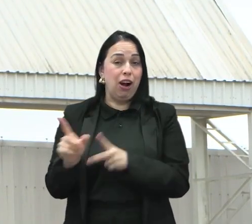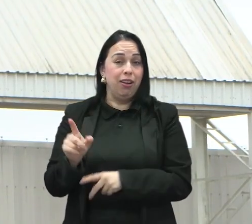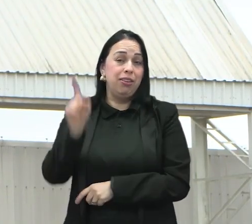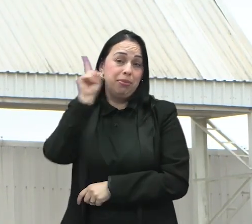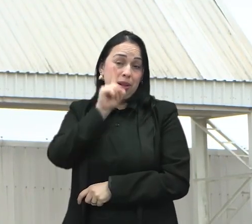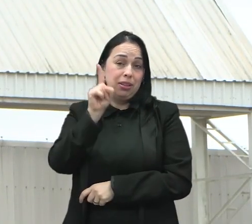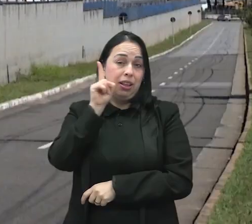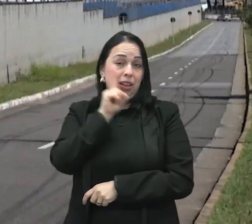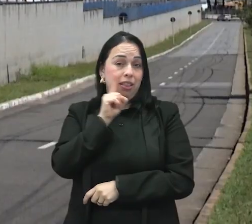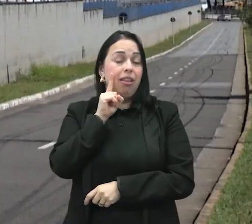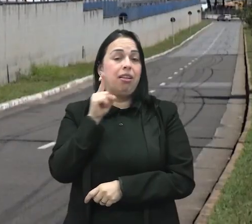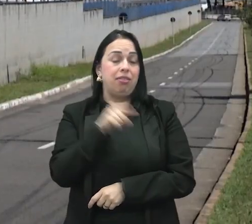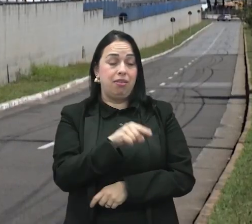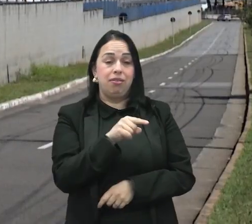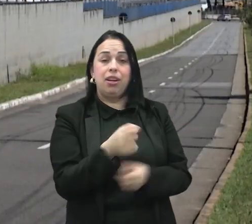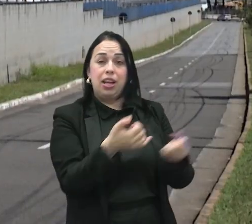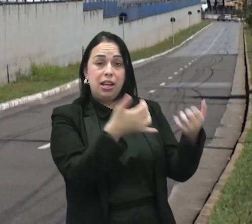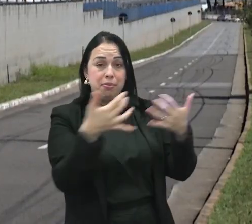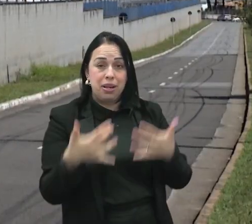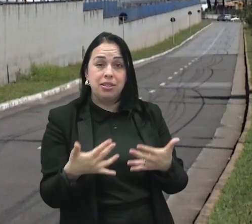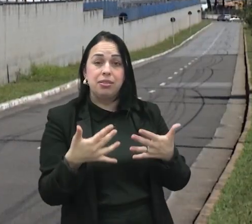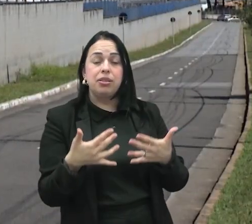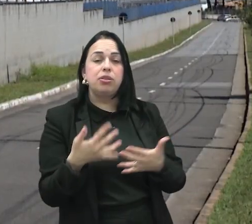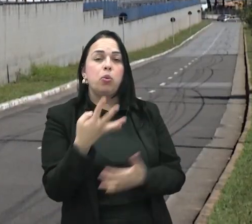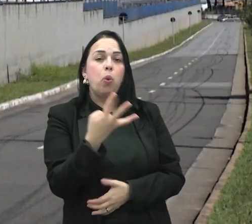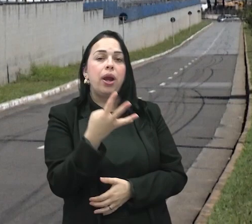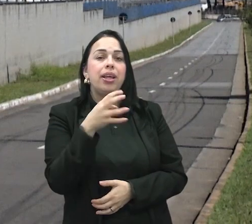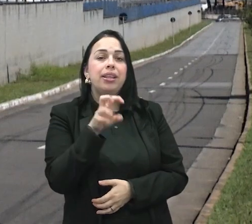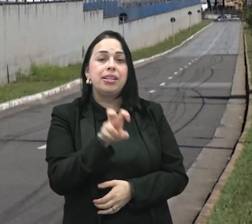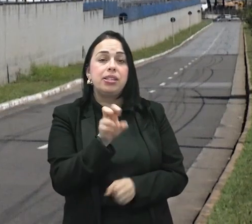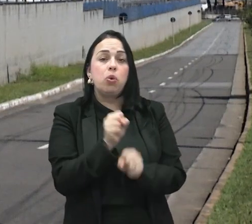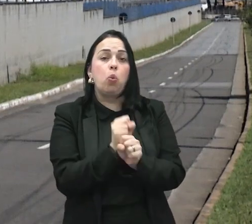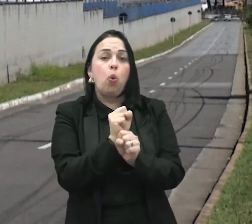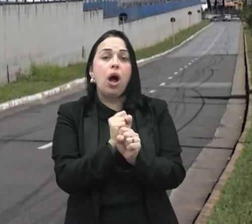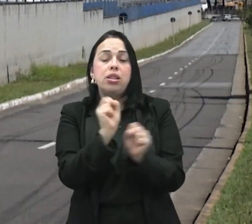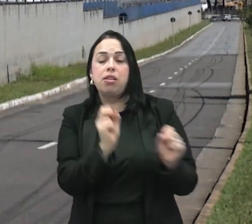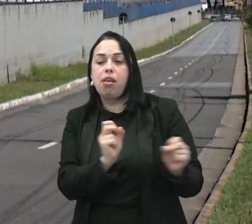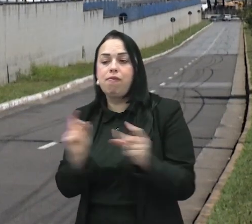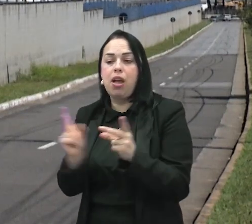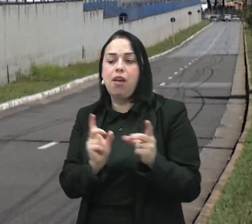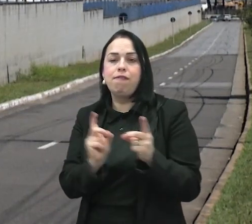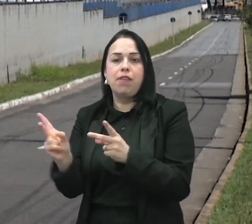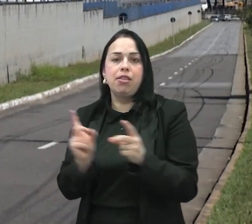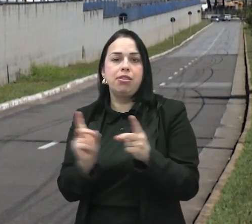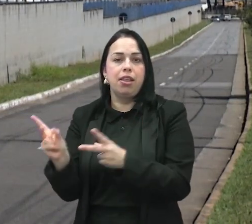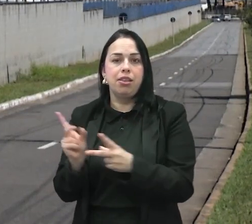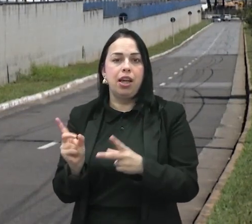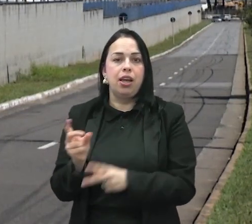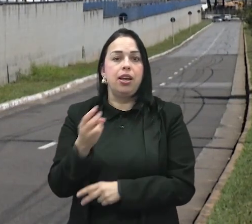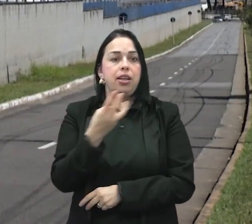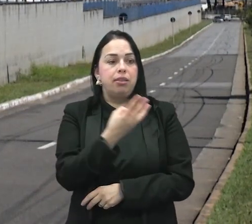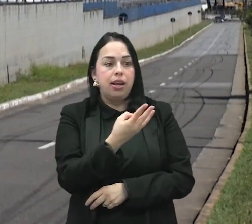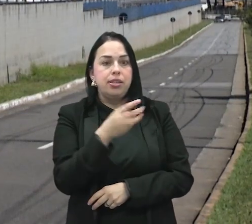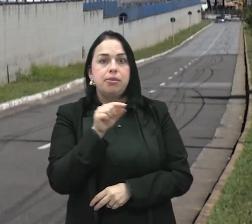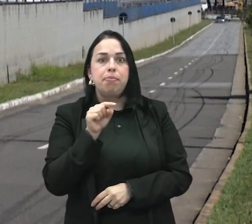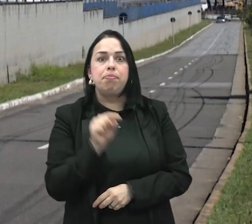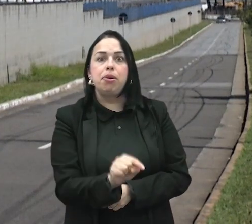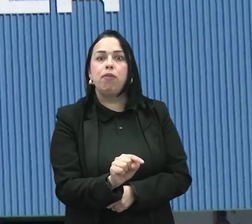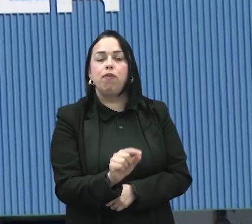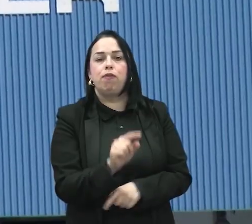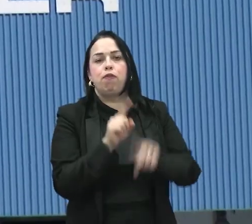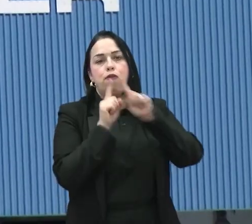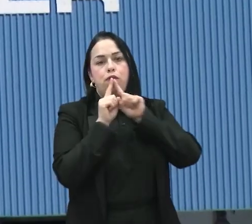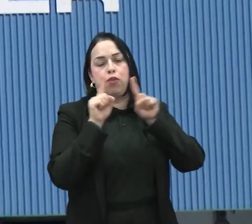territórios americanos. Segundo a companhia, são mais de 45 anos nos Estados Unidos, com mais de 3 mil